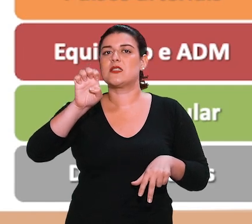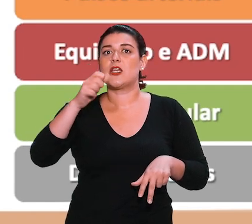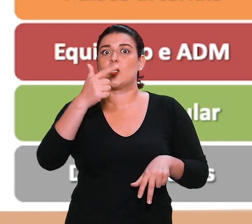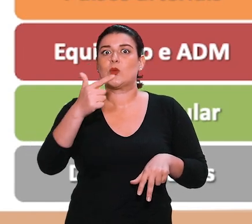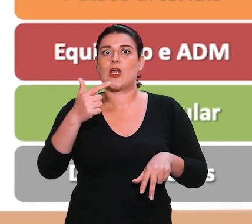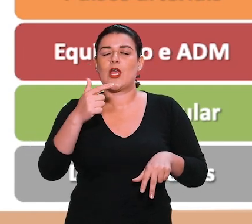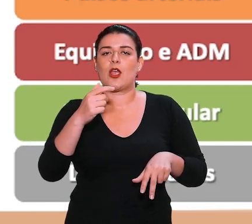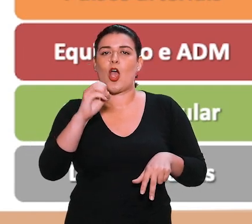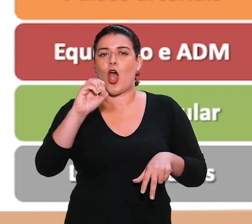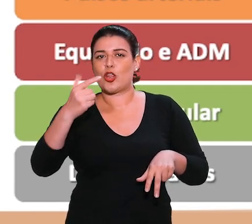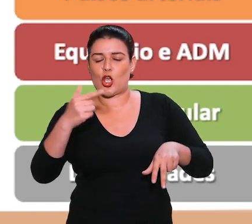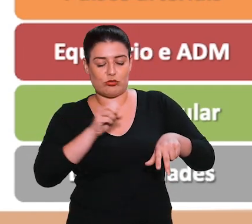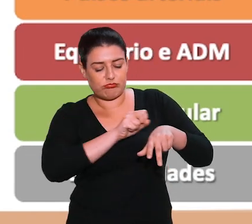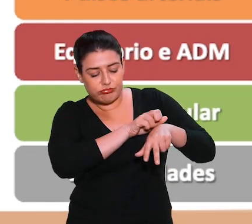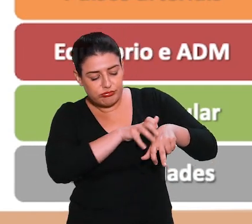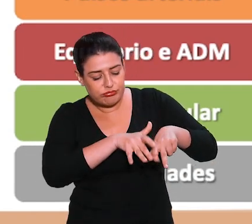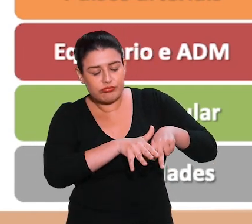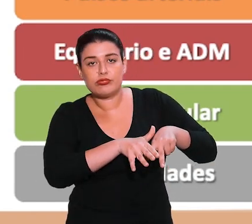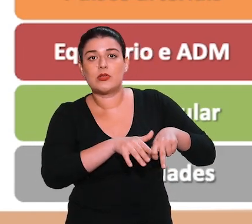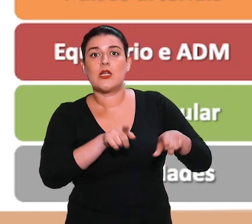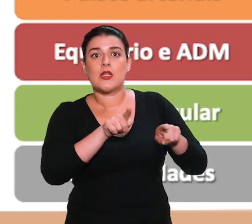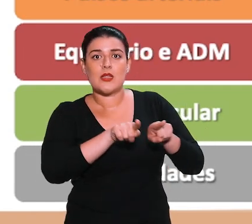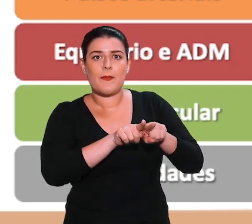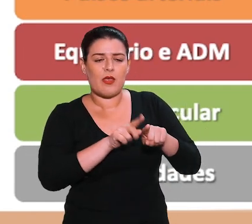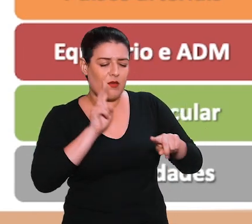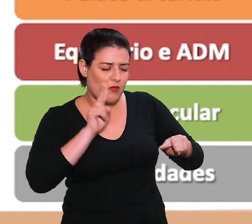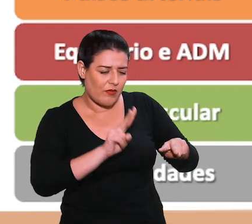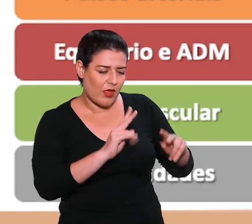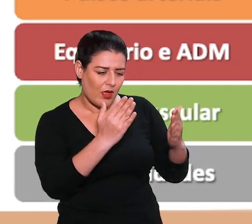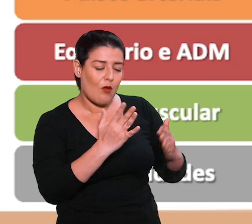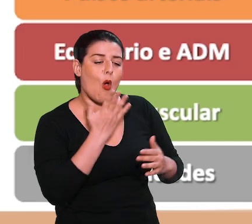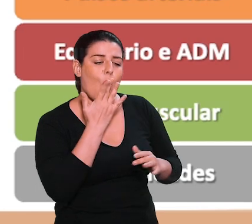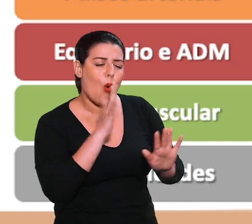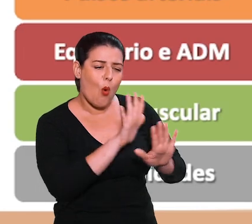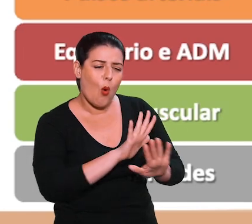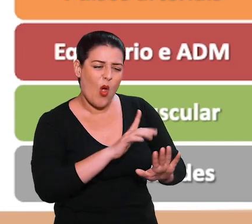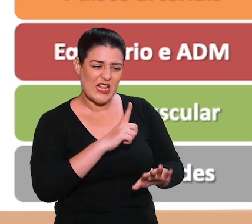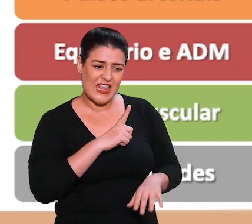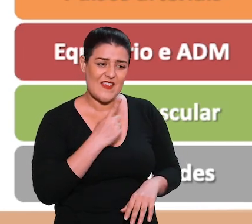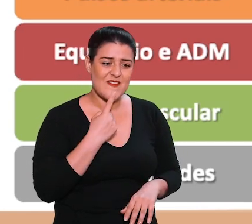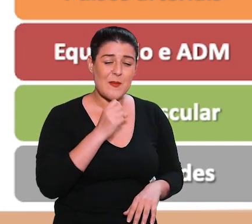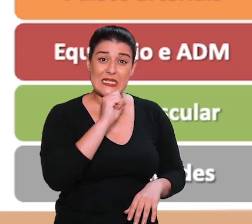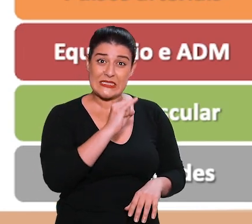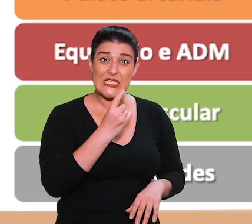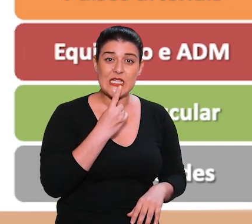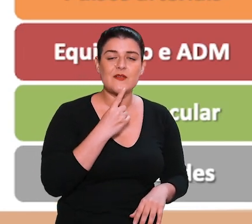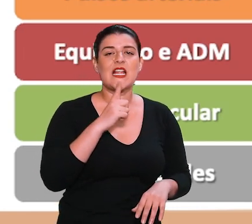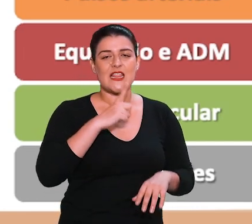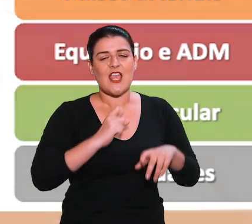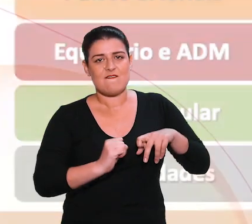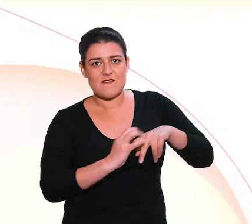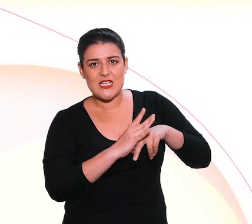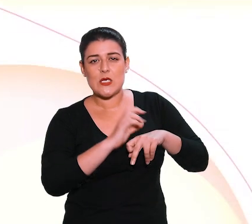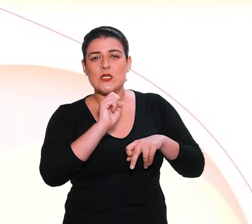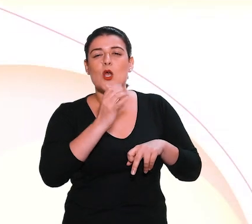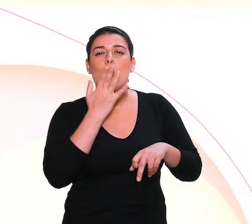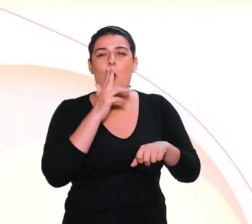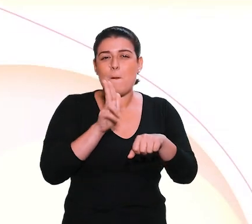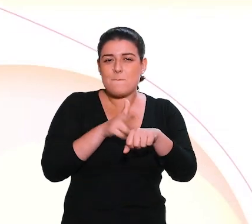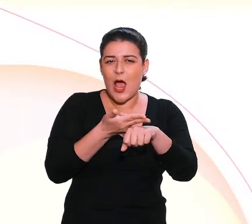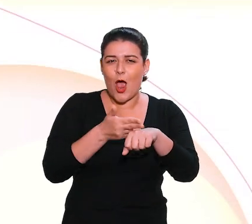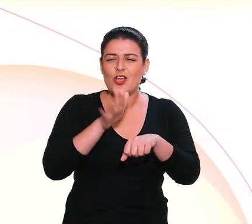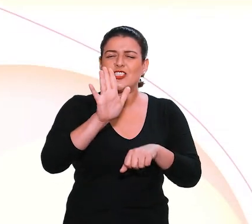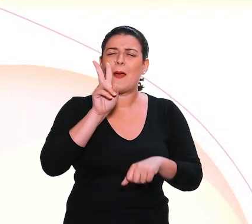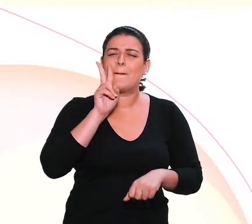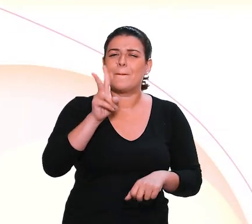oxigenação tecidual. Na coloração, se ela está avermelhada, novamente infecção. Se ela está amarronzada, não sei se vocês